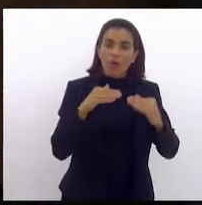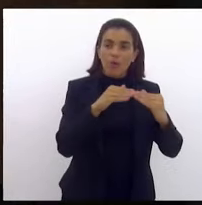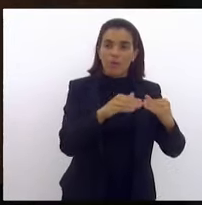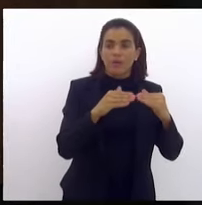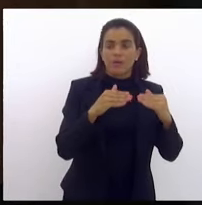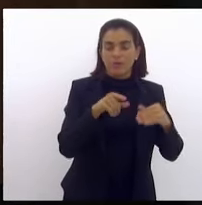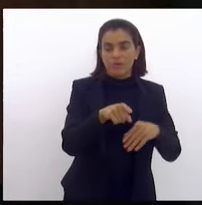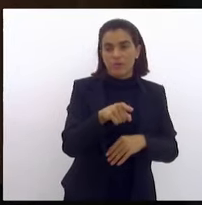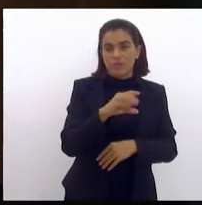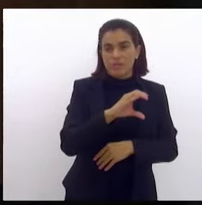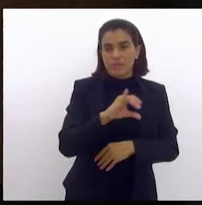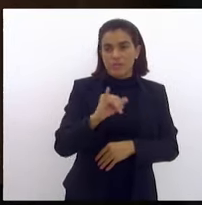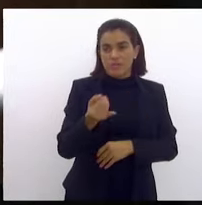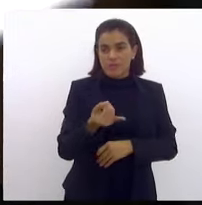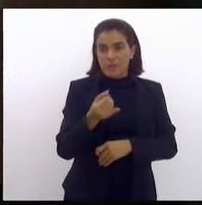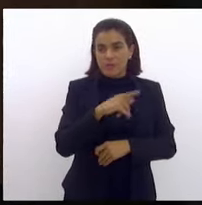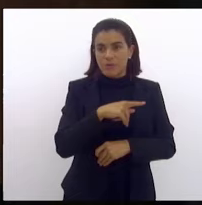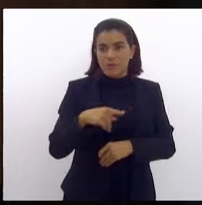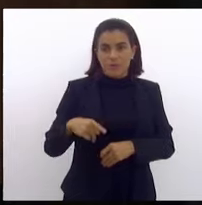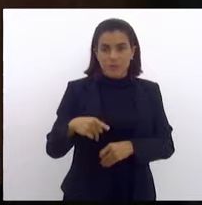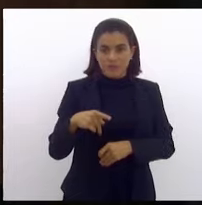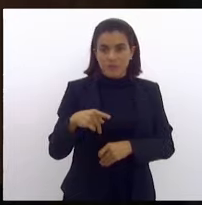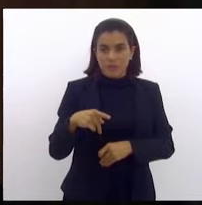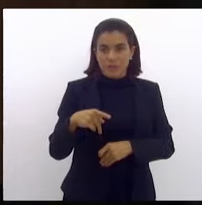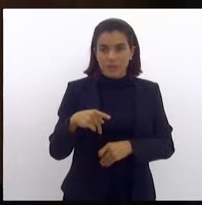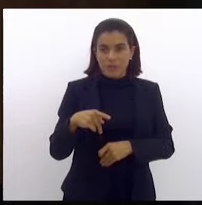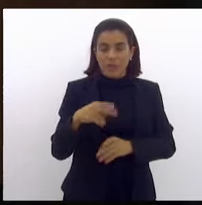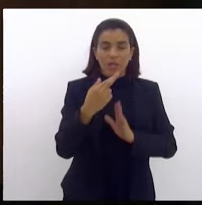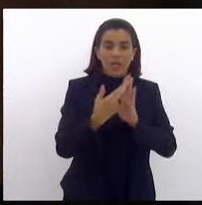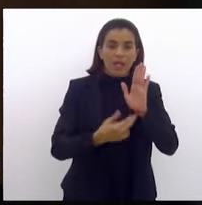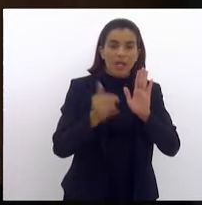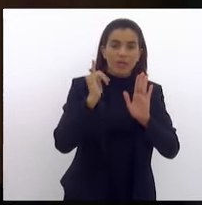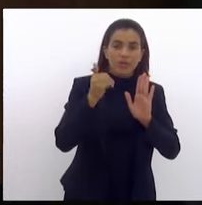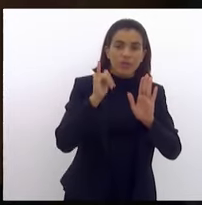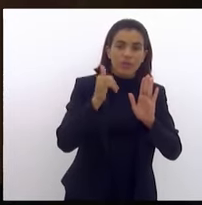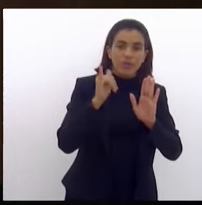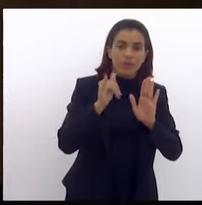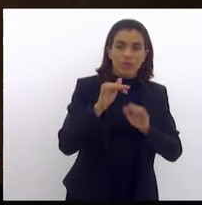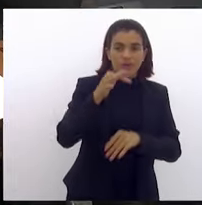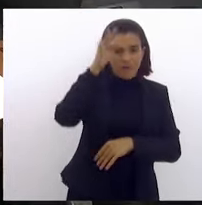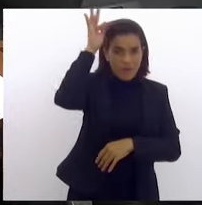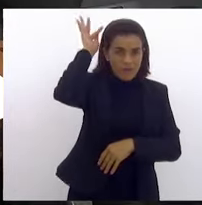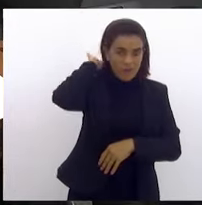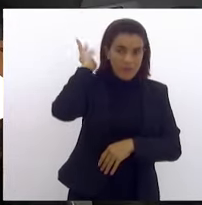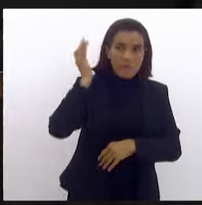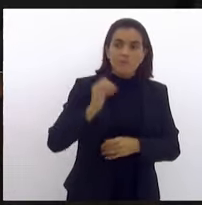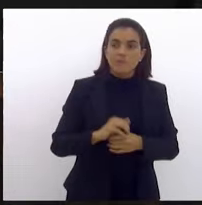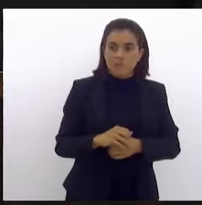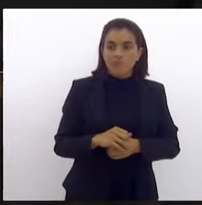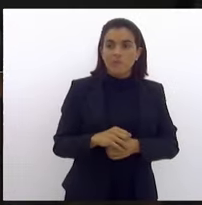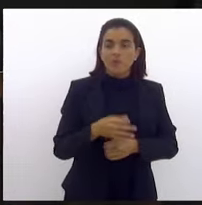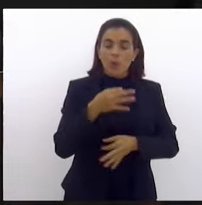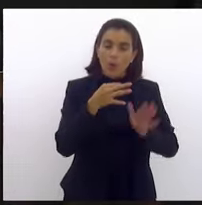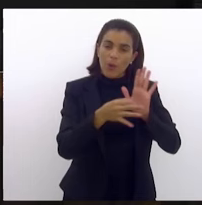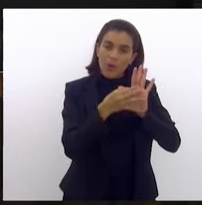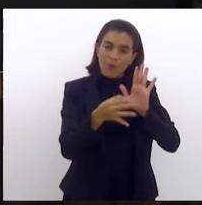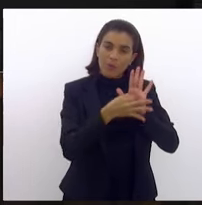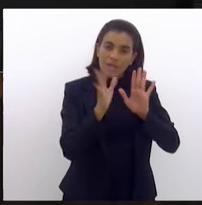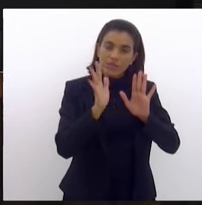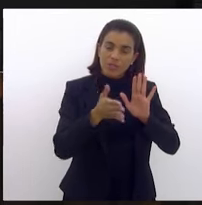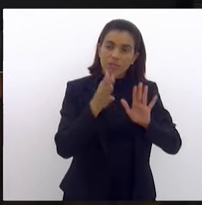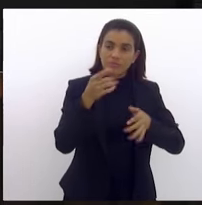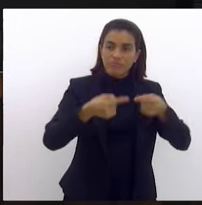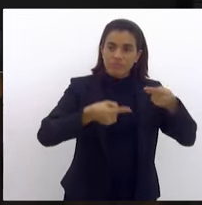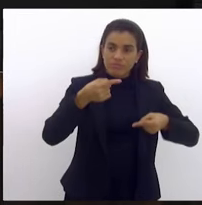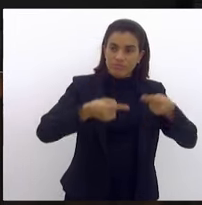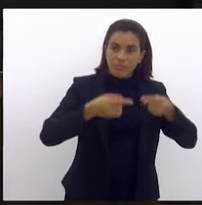CCJ na pessoa do relator, Fred Pacheco. Com os pareceres emitidos, em discussão, o